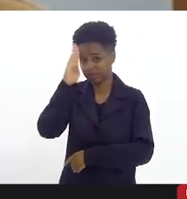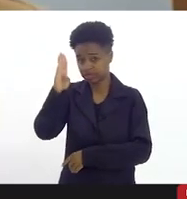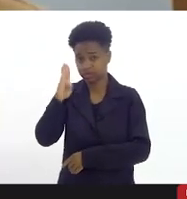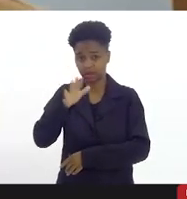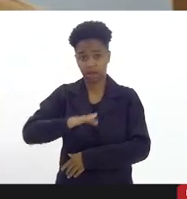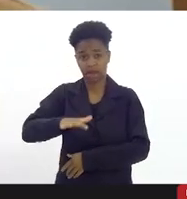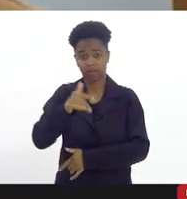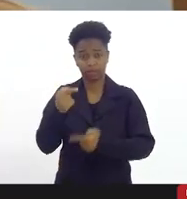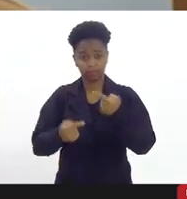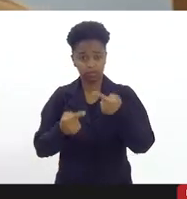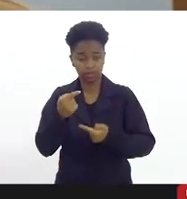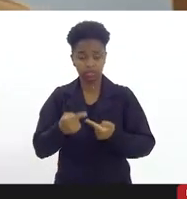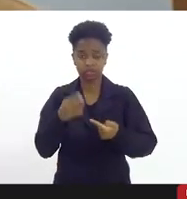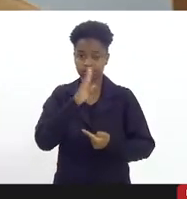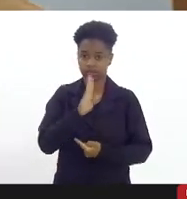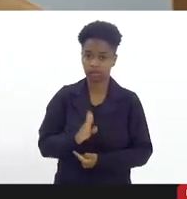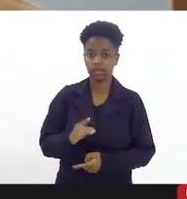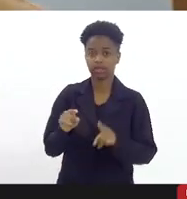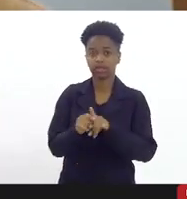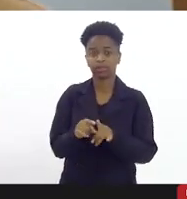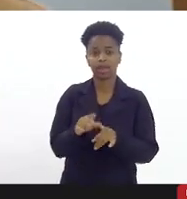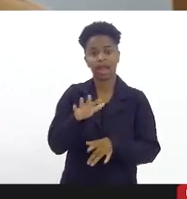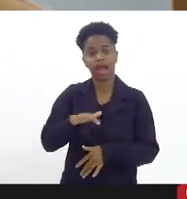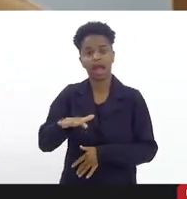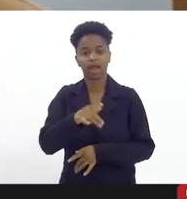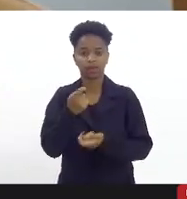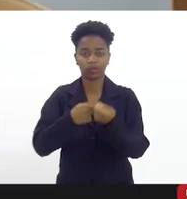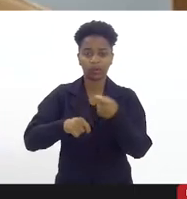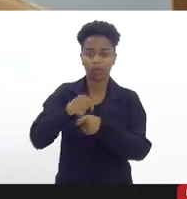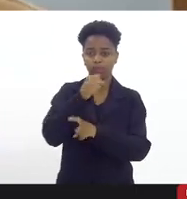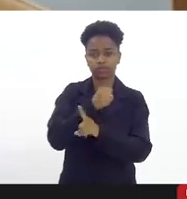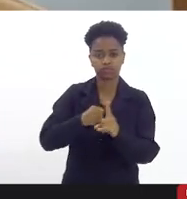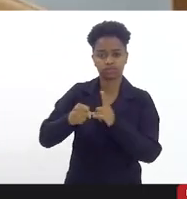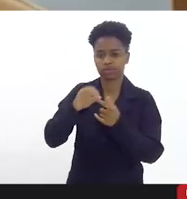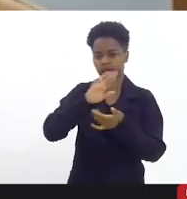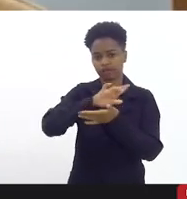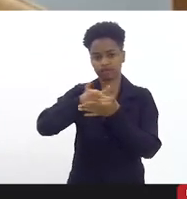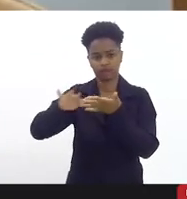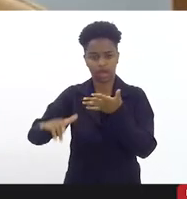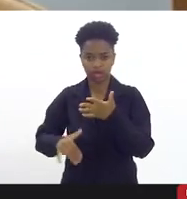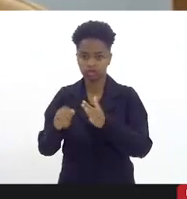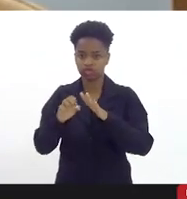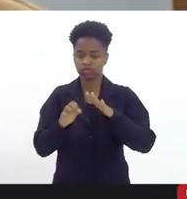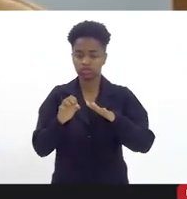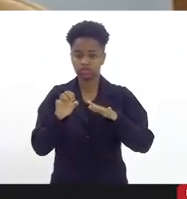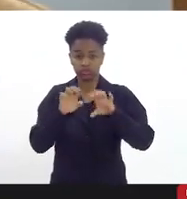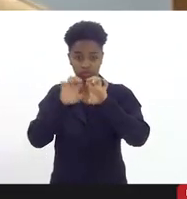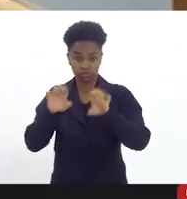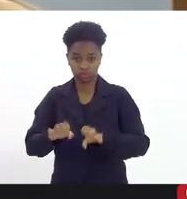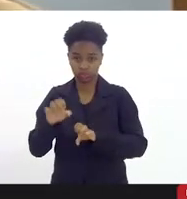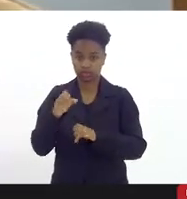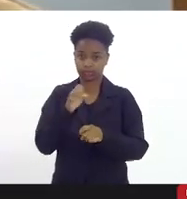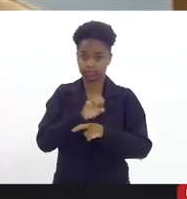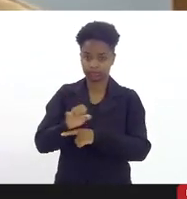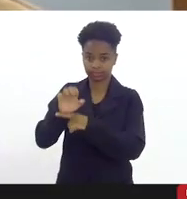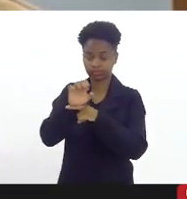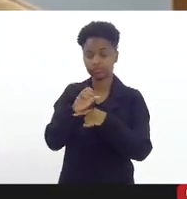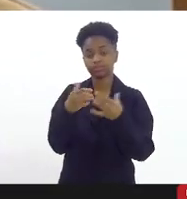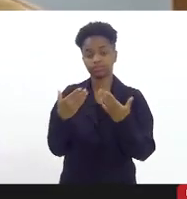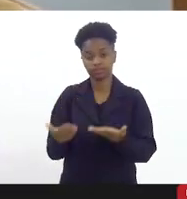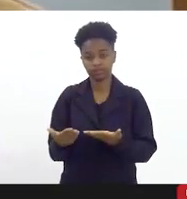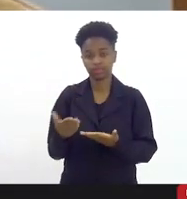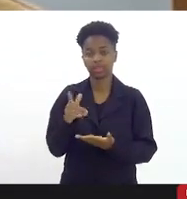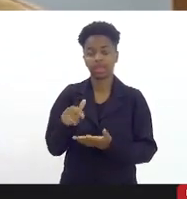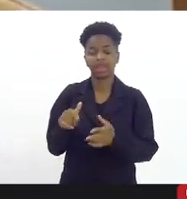estamento político brasileiro nas setores econômicos sociais enfim em toda a estrutura do estado brasileiro portanto essa é uma